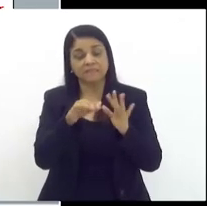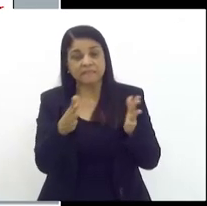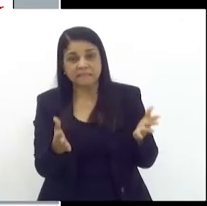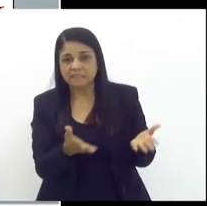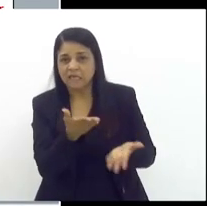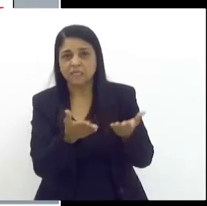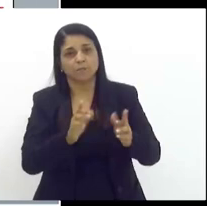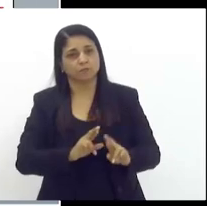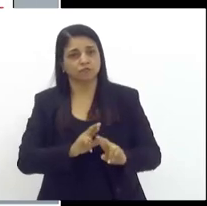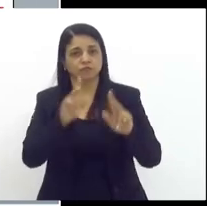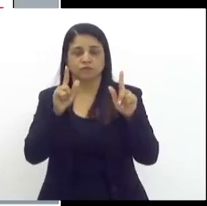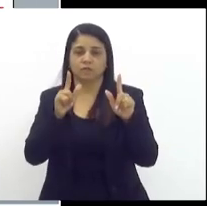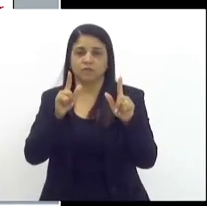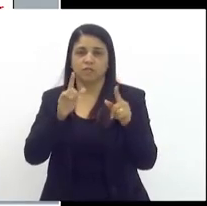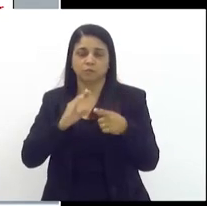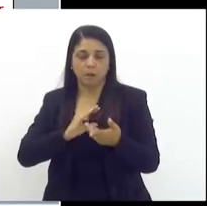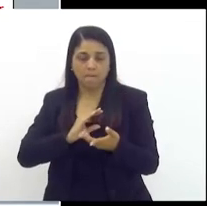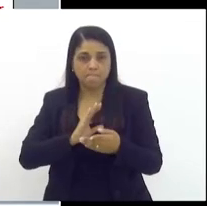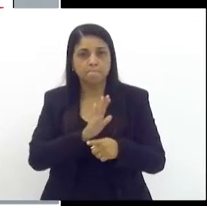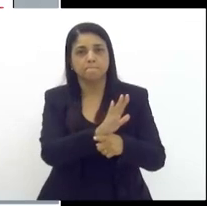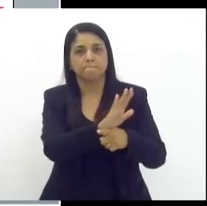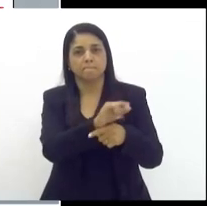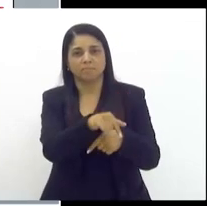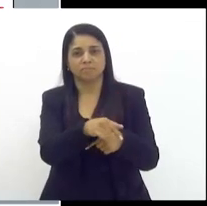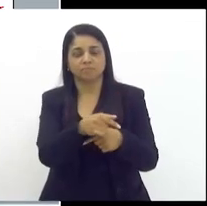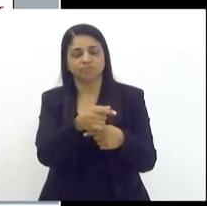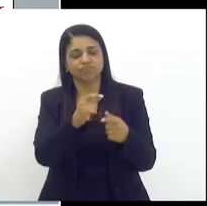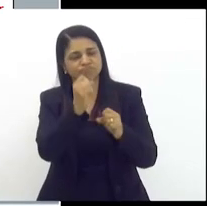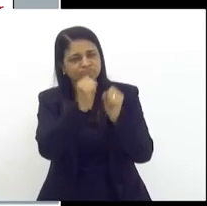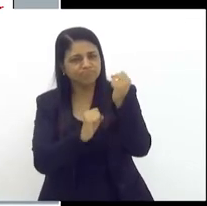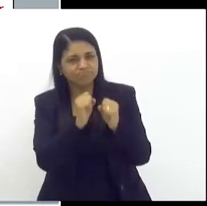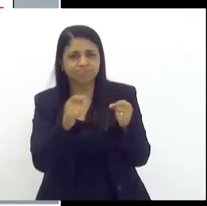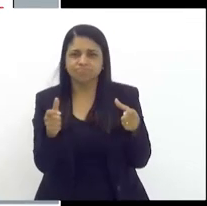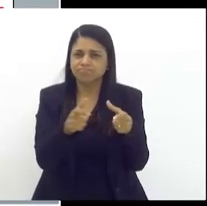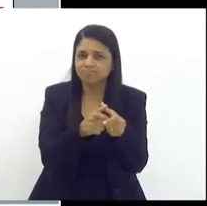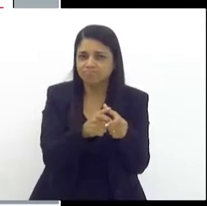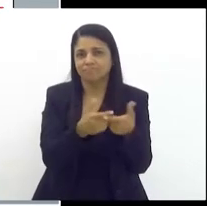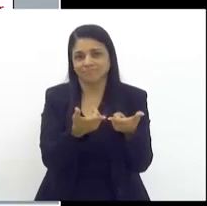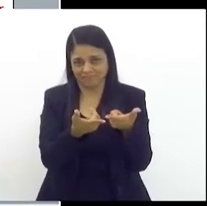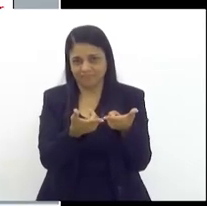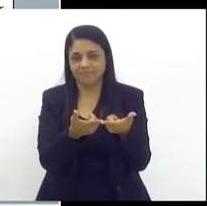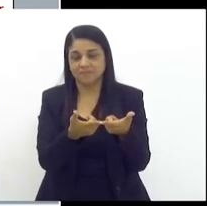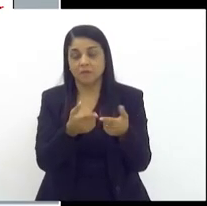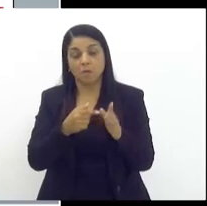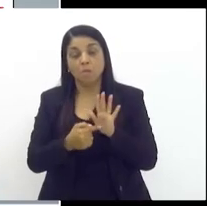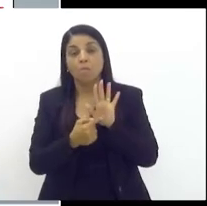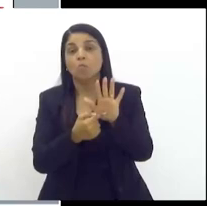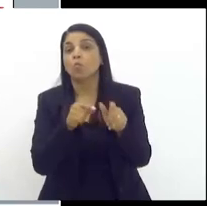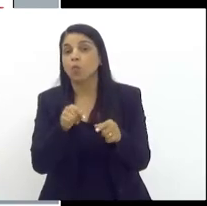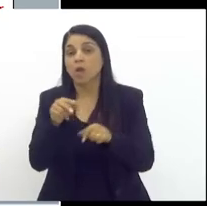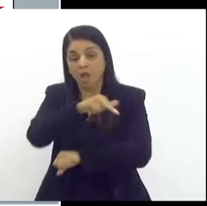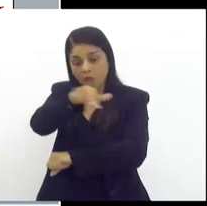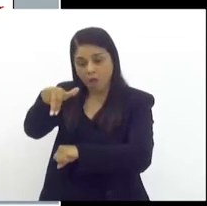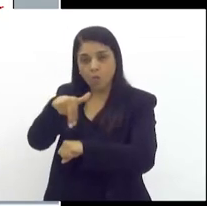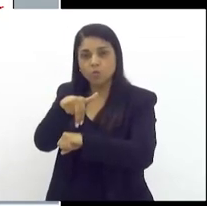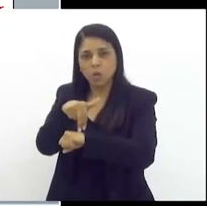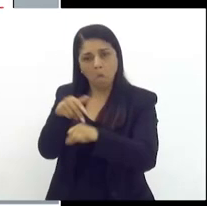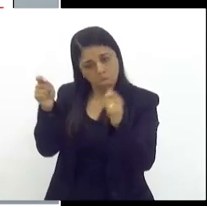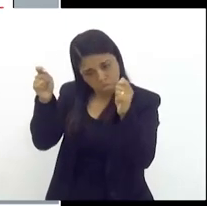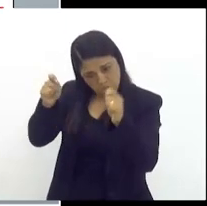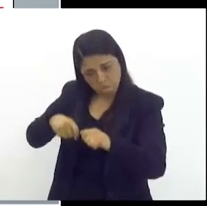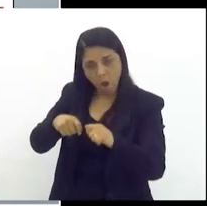e favorecido para as microempresas esperança de pequeno porte mostrando claramente que a união pode